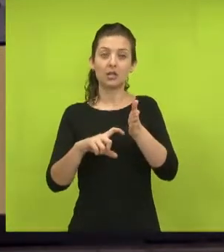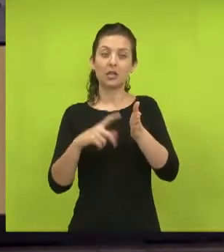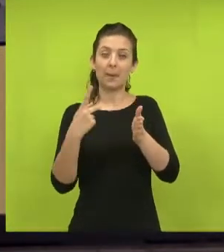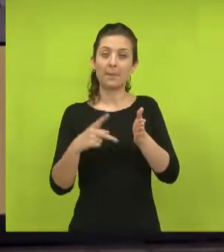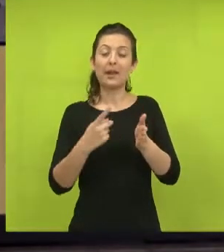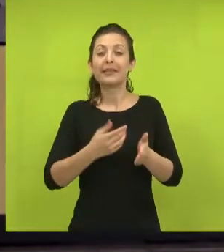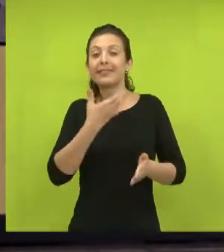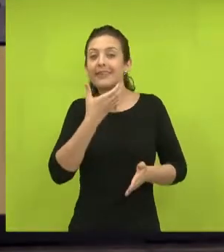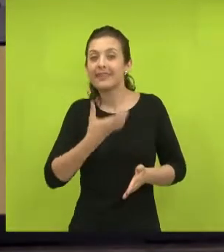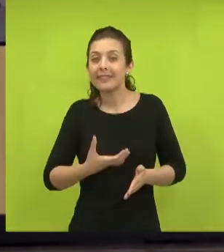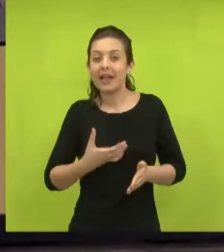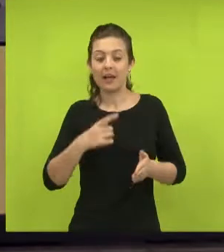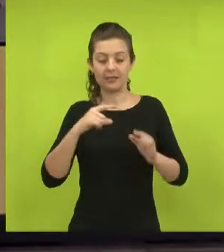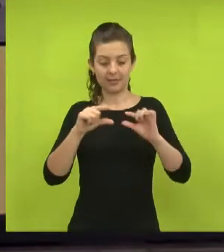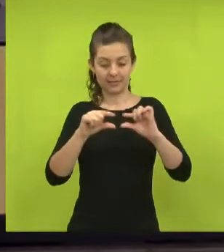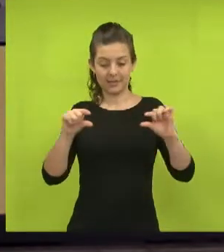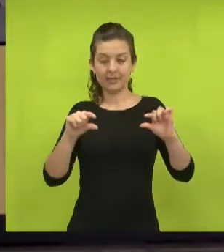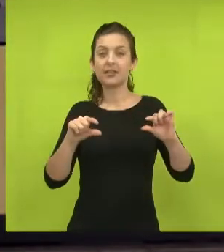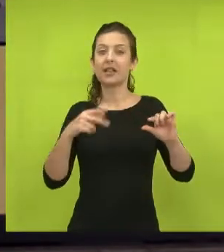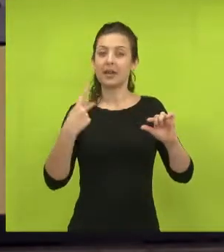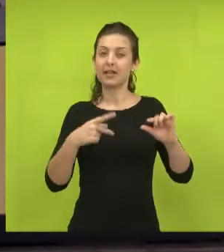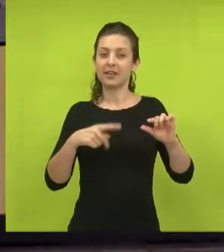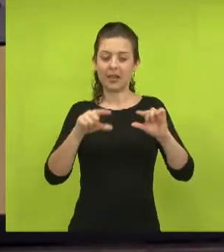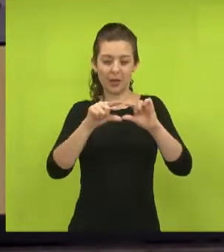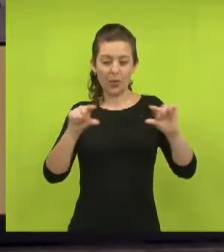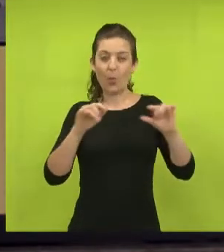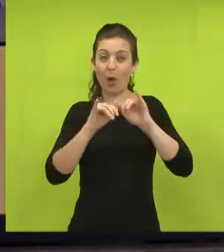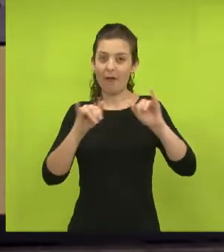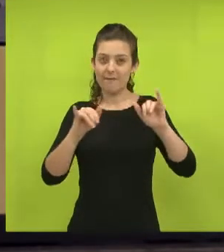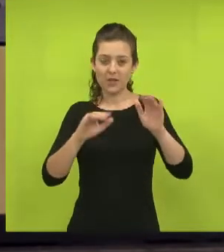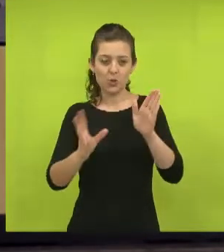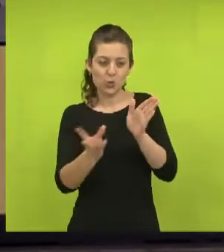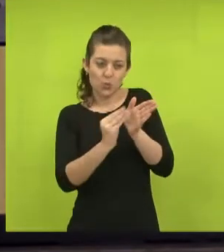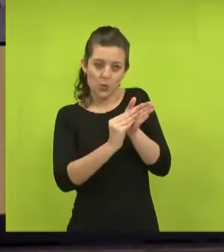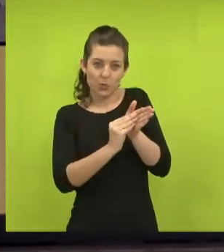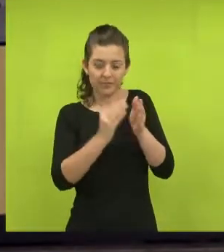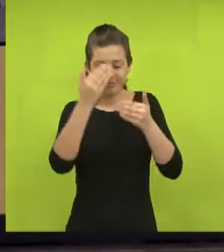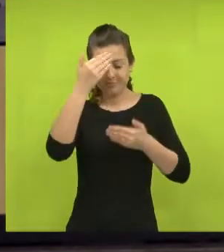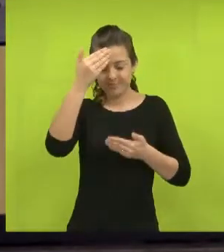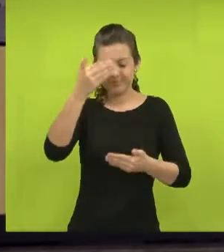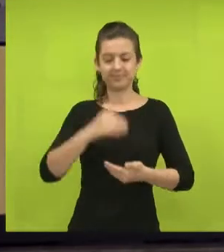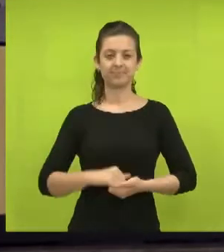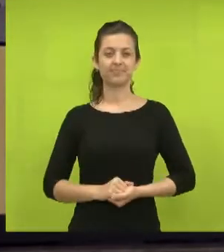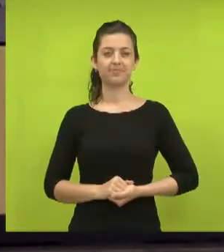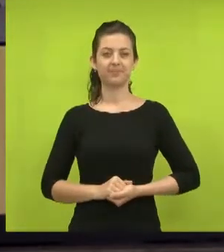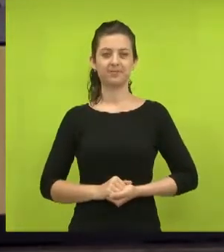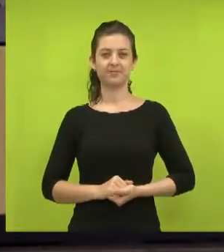de Natal, vai estar a mensagem nossa da Câmara Municipal de Natal, viu? Obrigado.